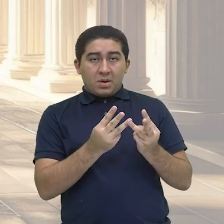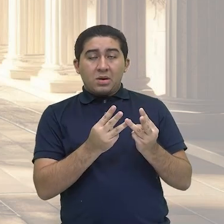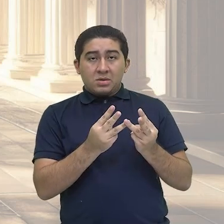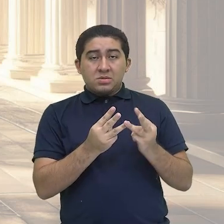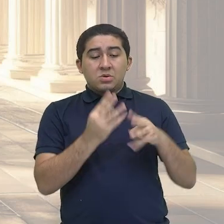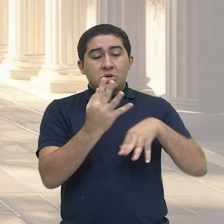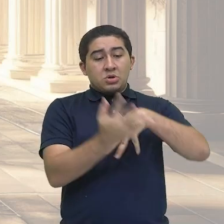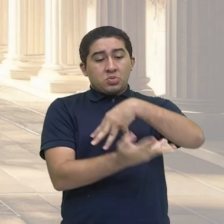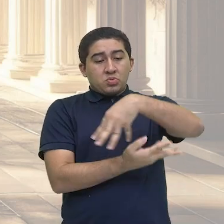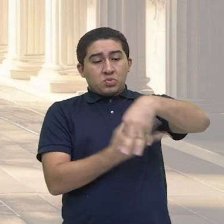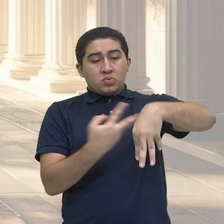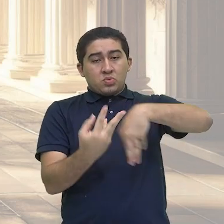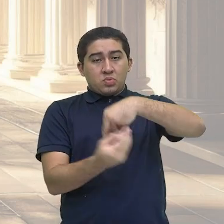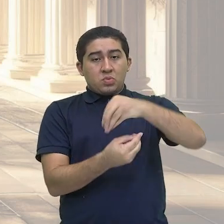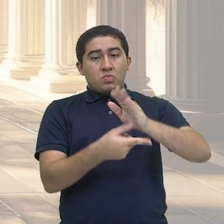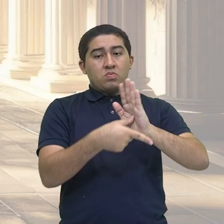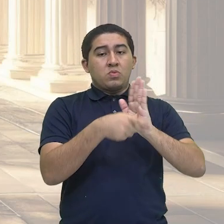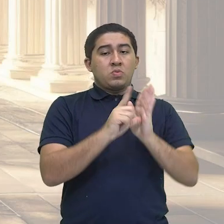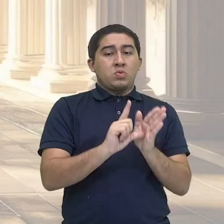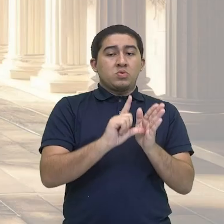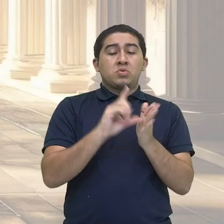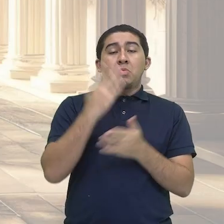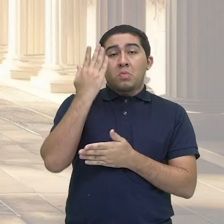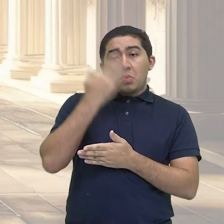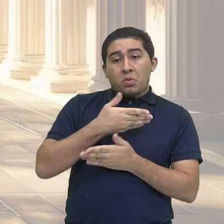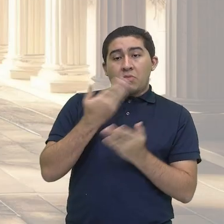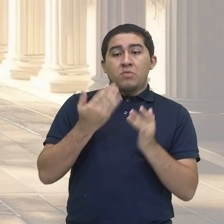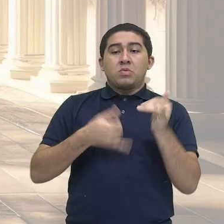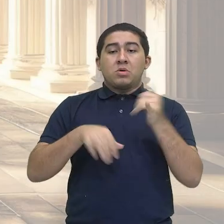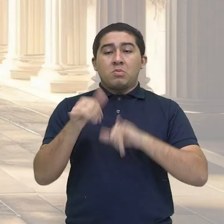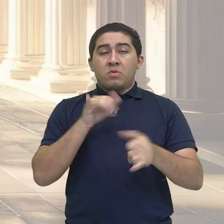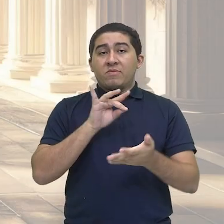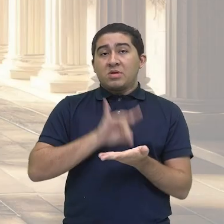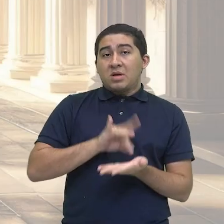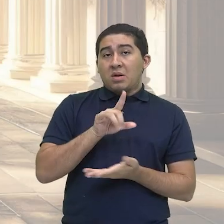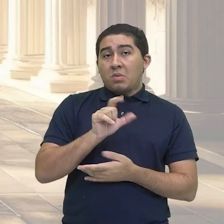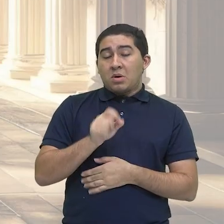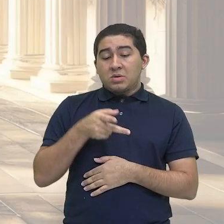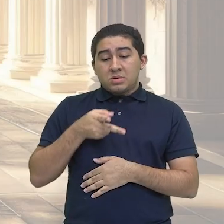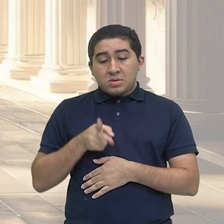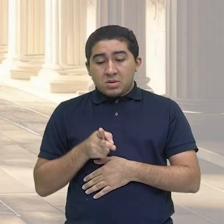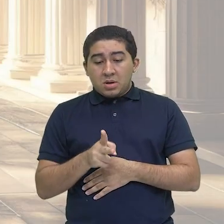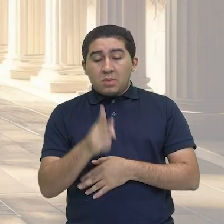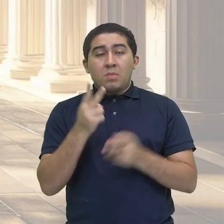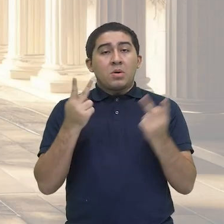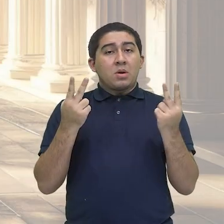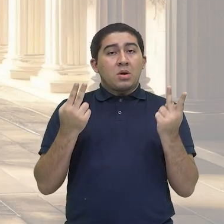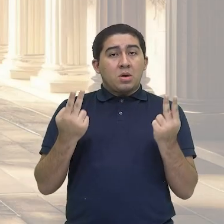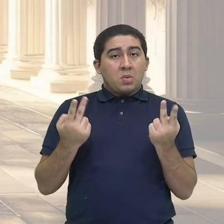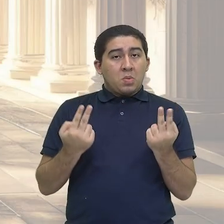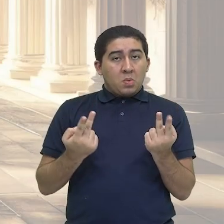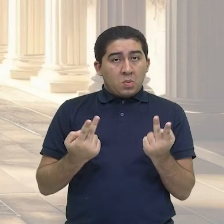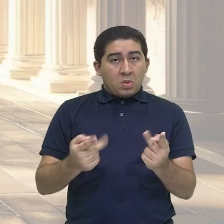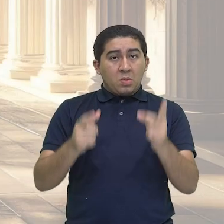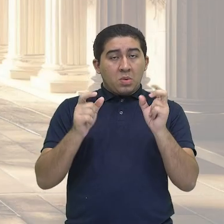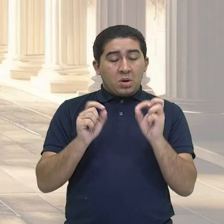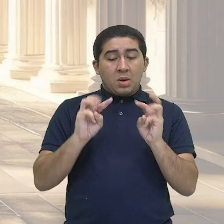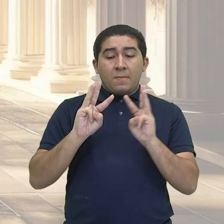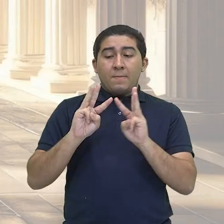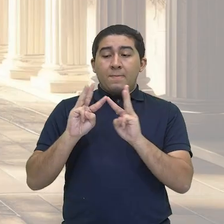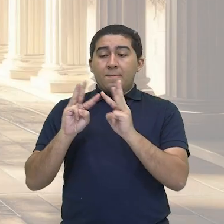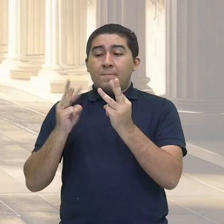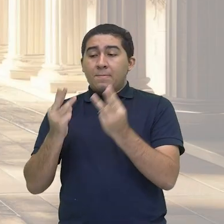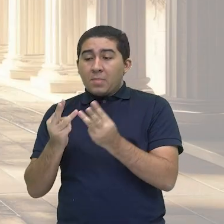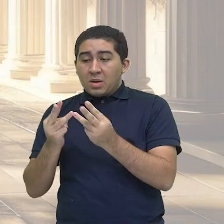reagentes, antes de uma evidência química, era sempre igual à massa